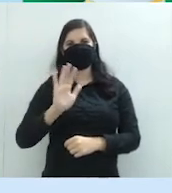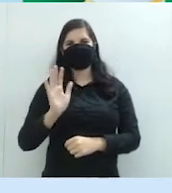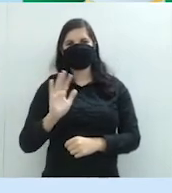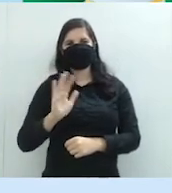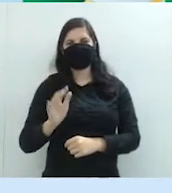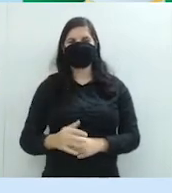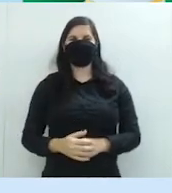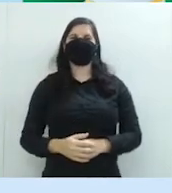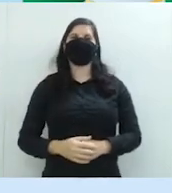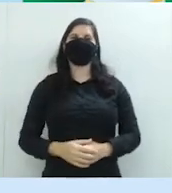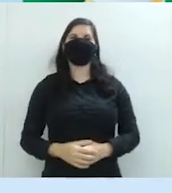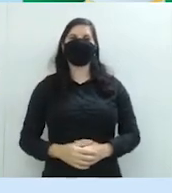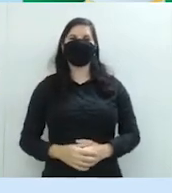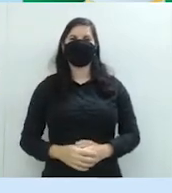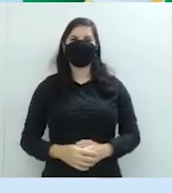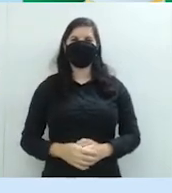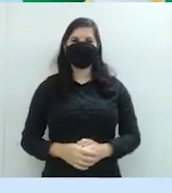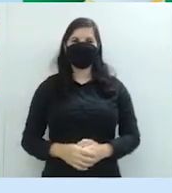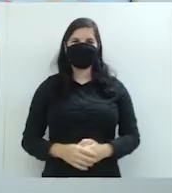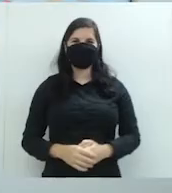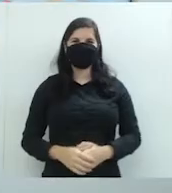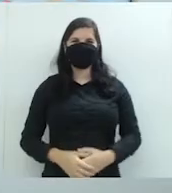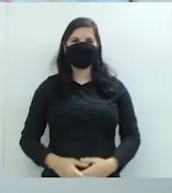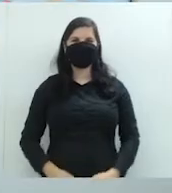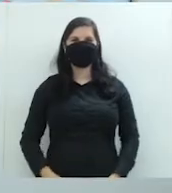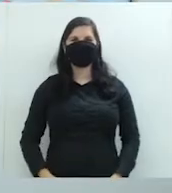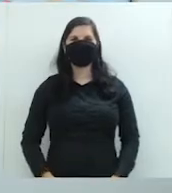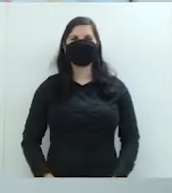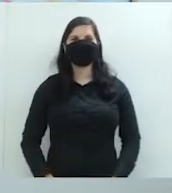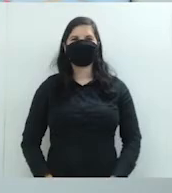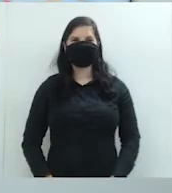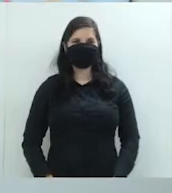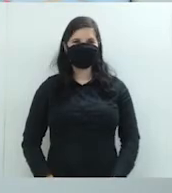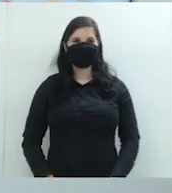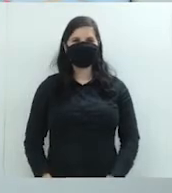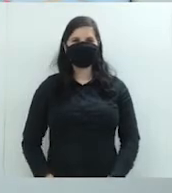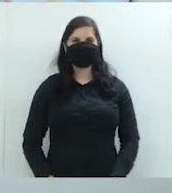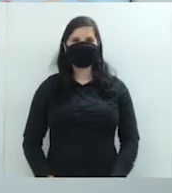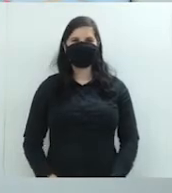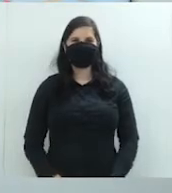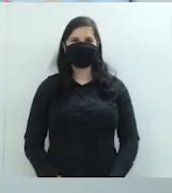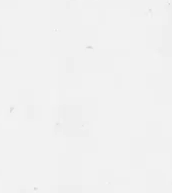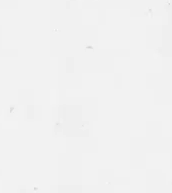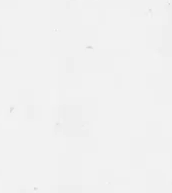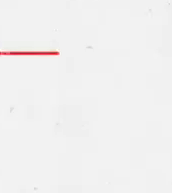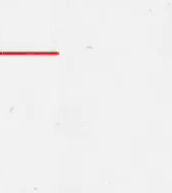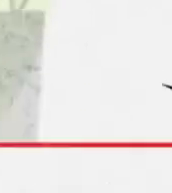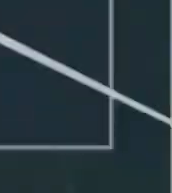Tchauzinho! Tchau, e lá vou eu! Tchau, tchau, tchau, tchau!